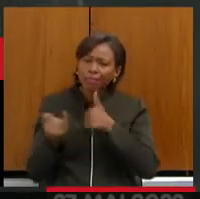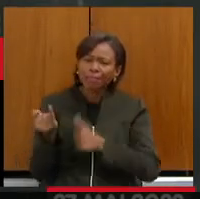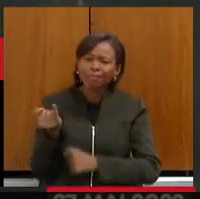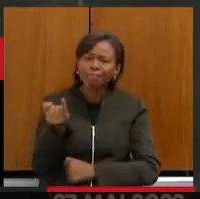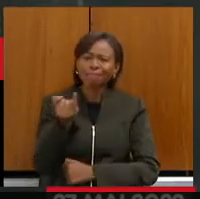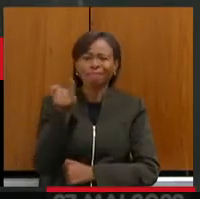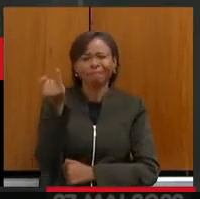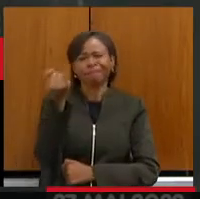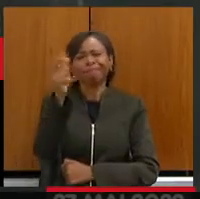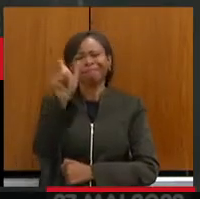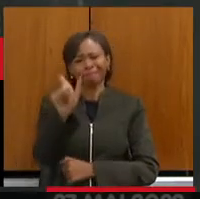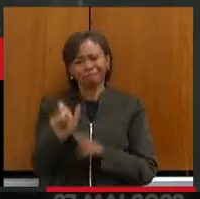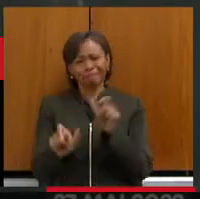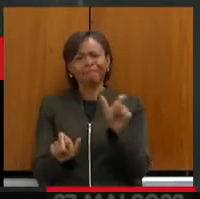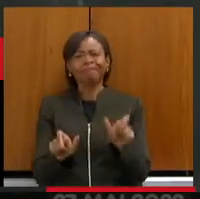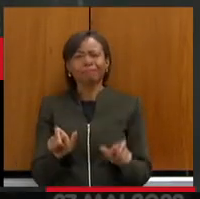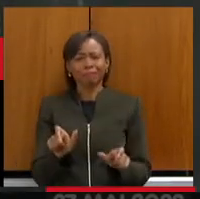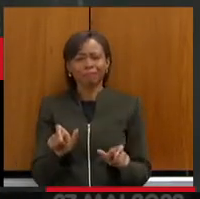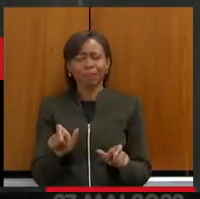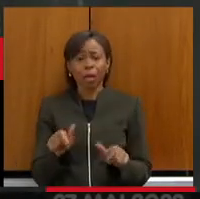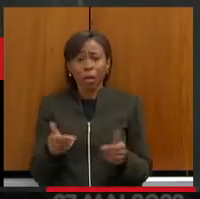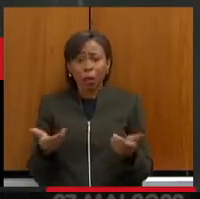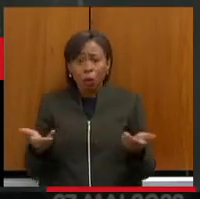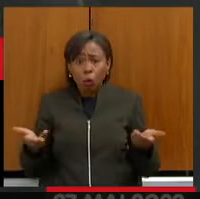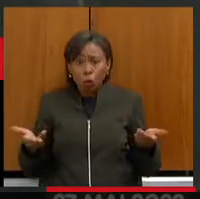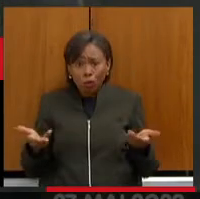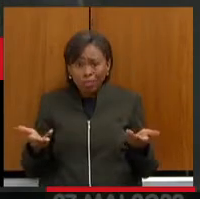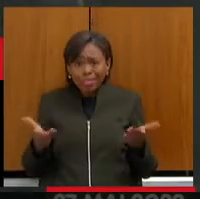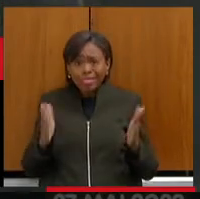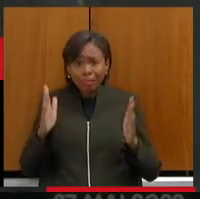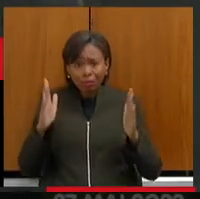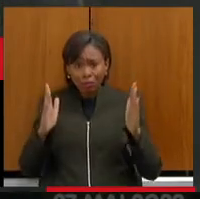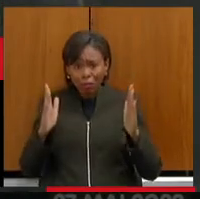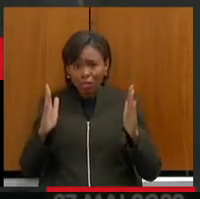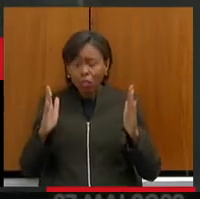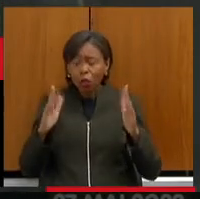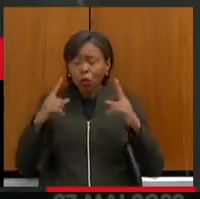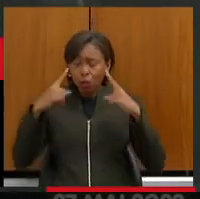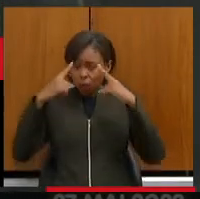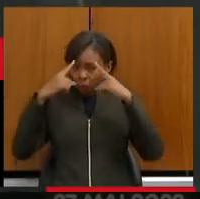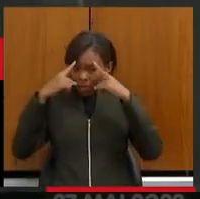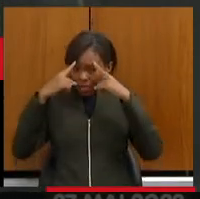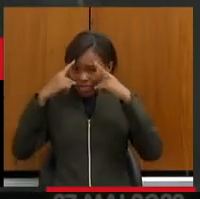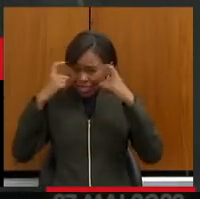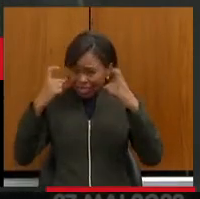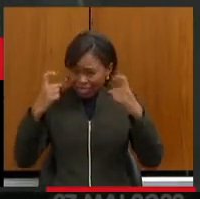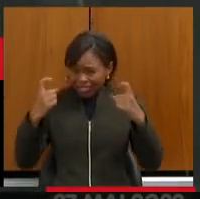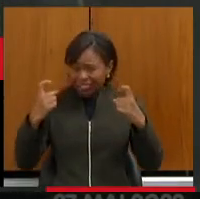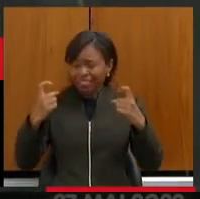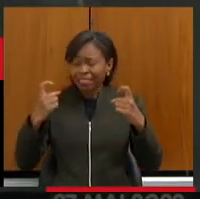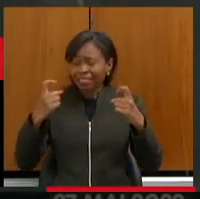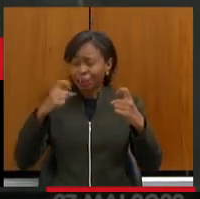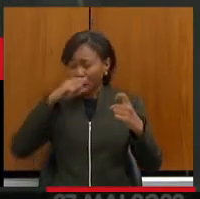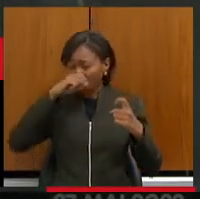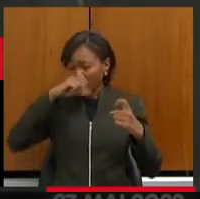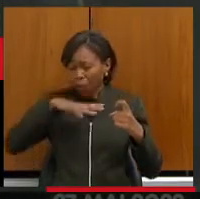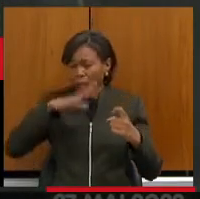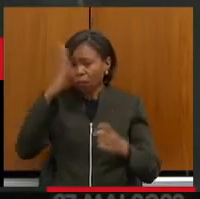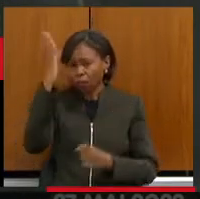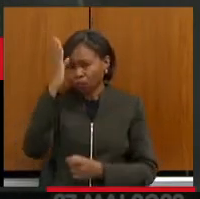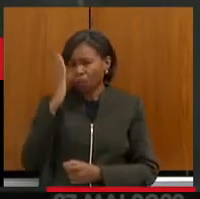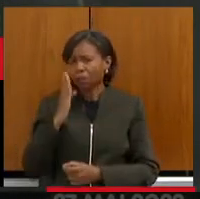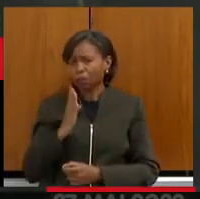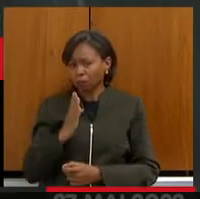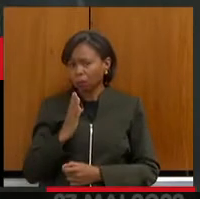estamos vivendo os momentos mais violentos da história da República e a violência política de